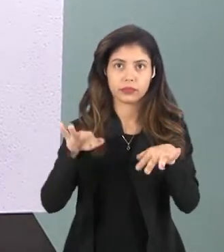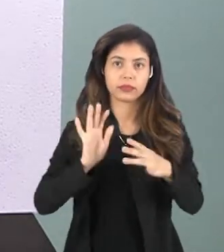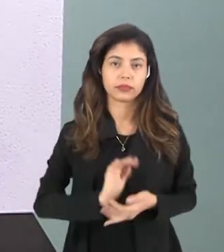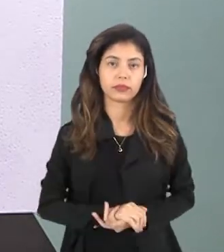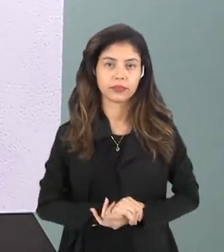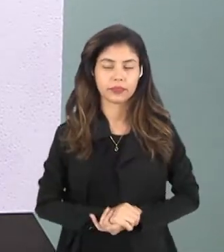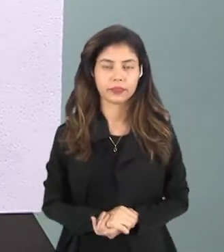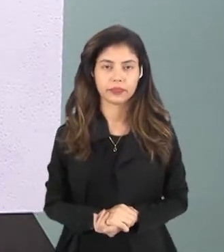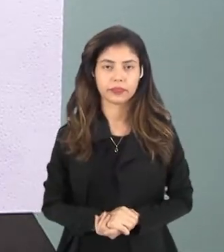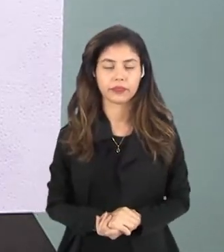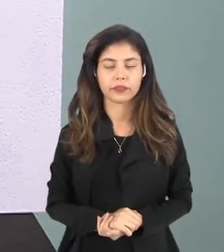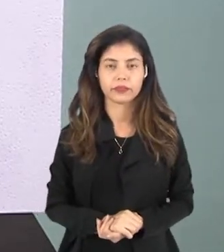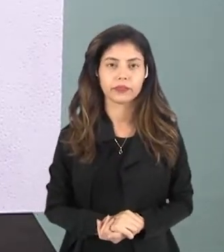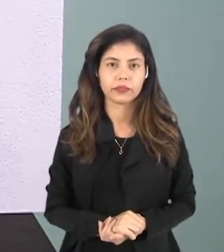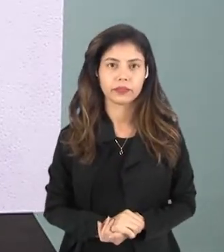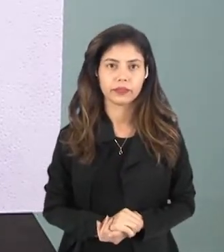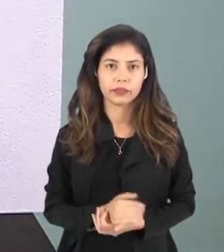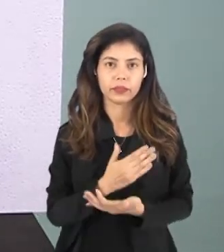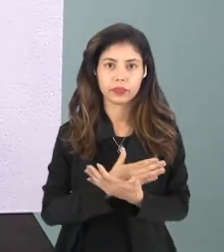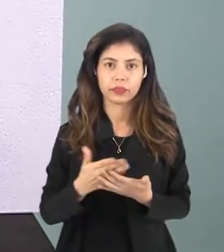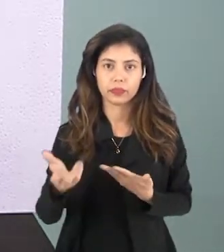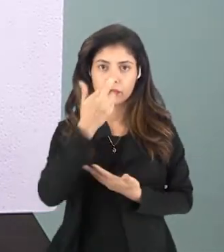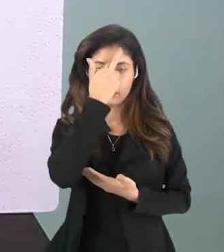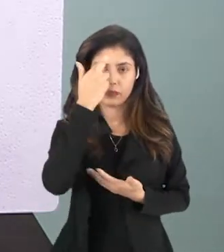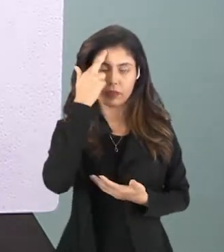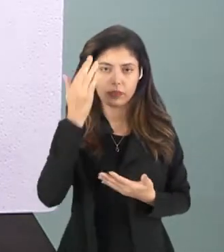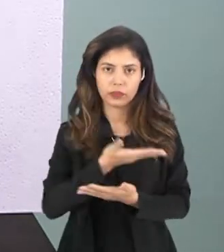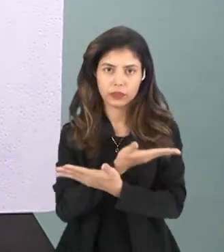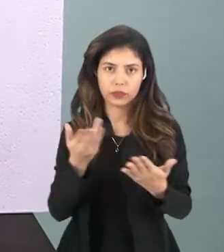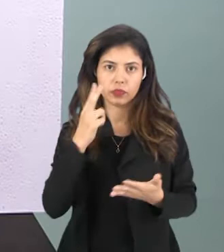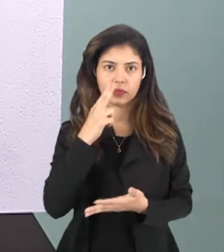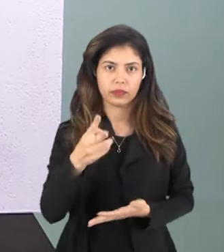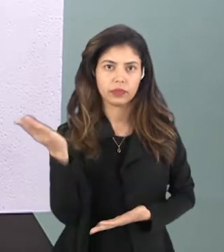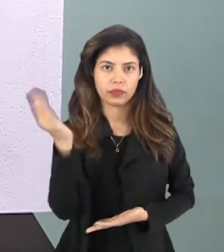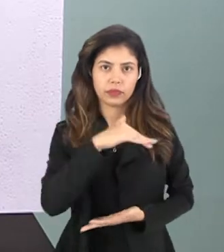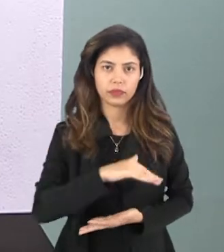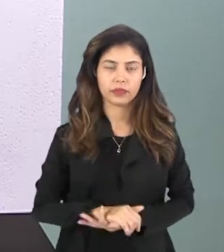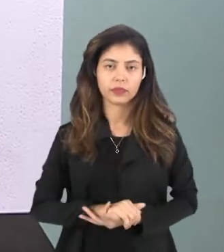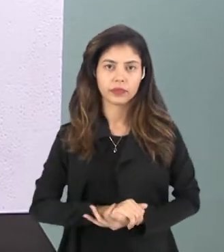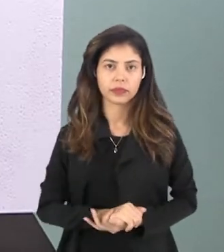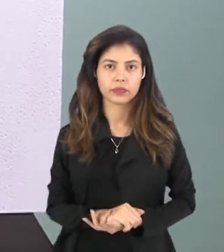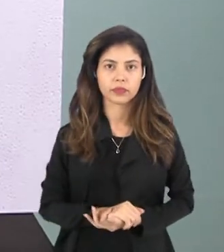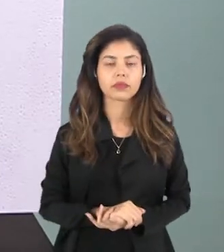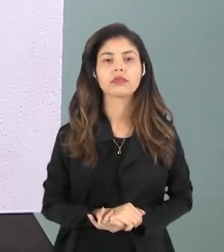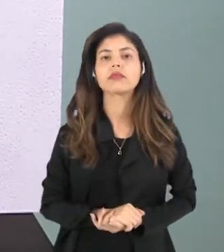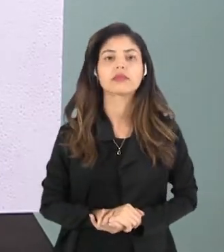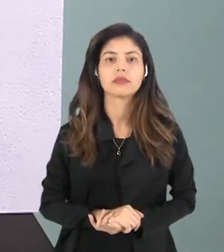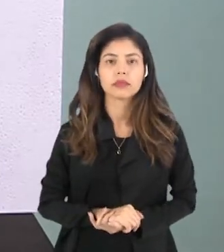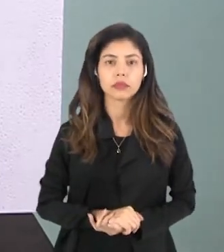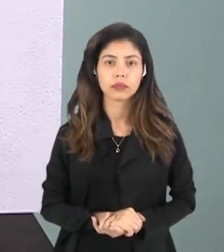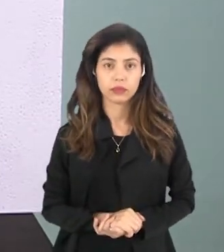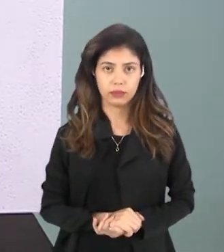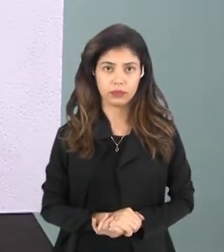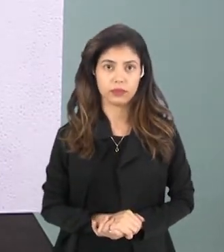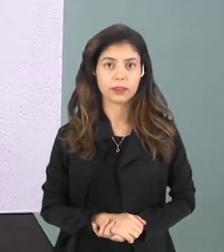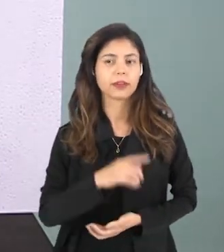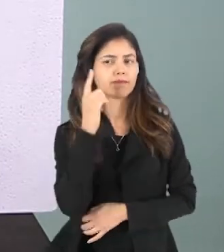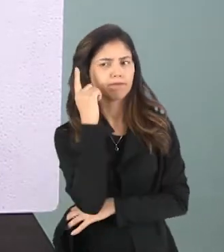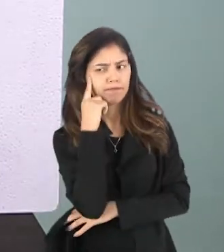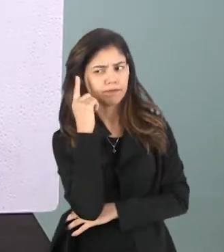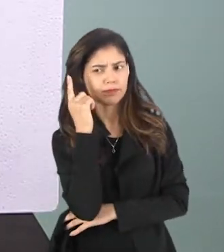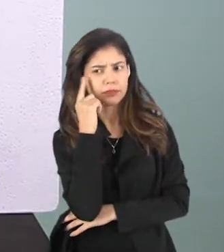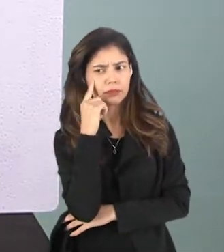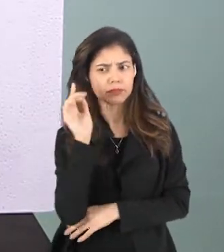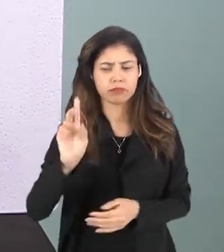sim e eu vou começar uma história só para vocês ver vamos lá aí